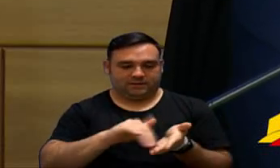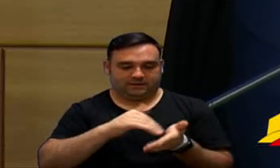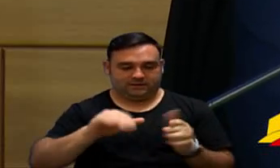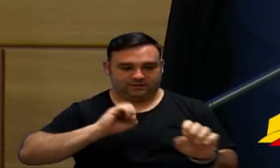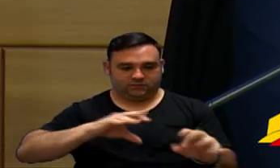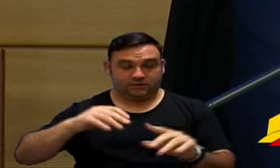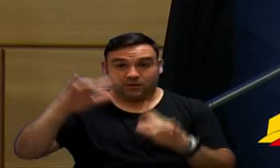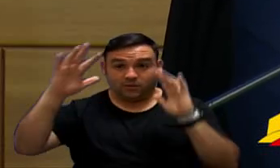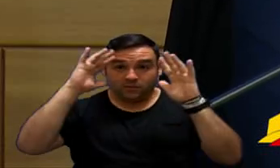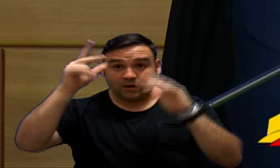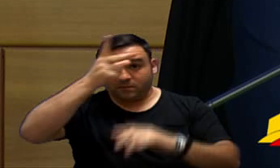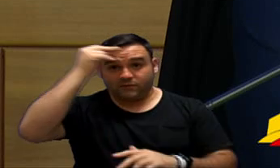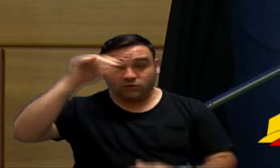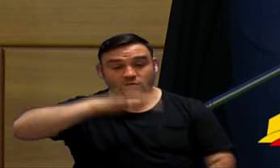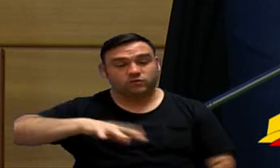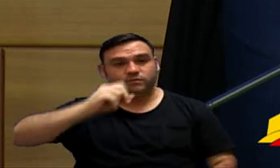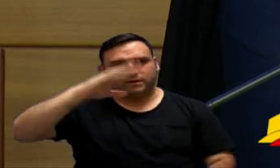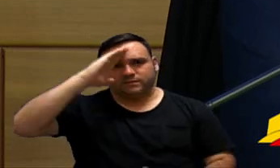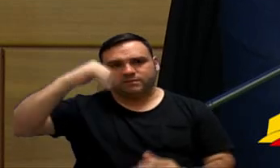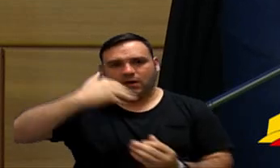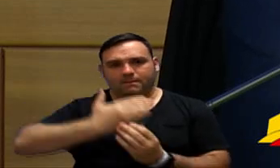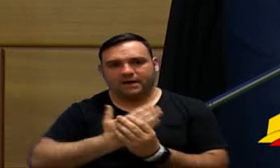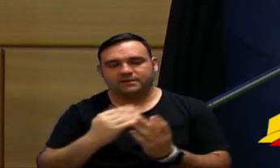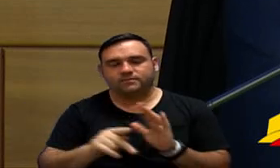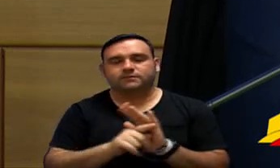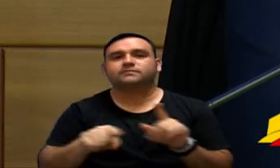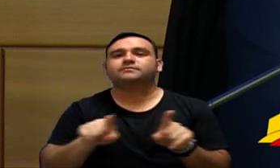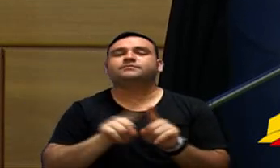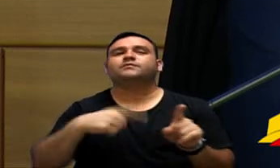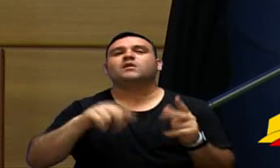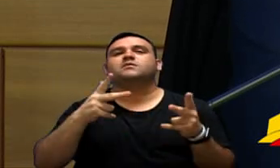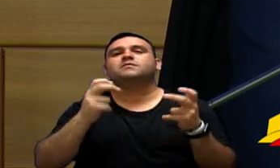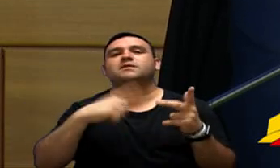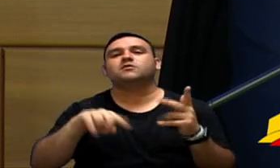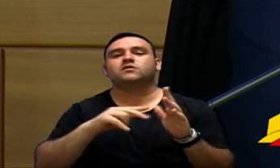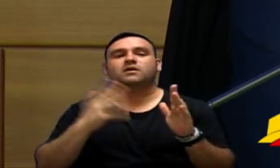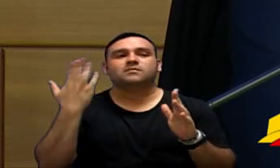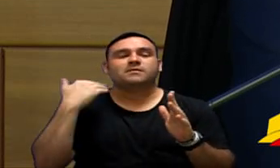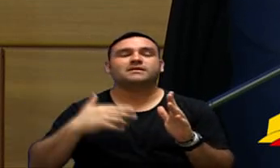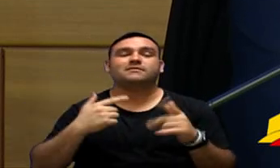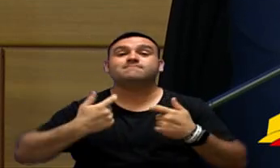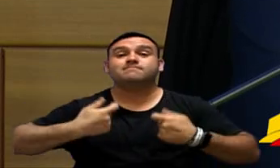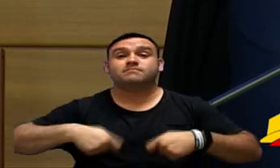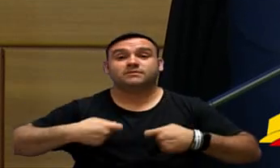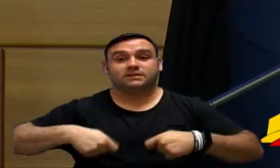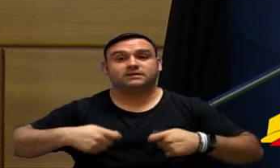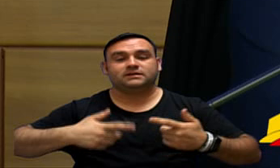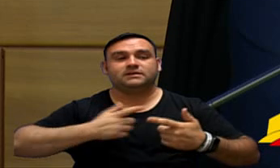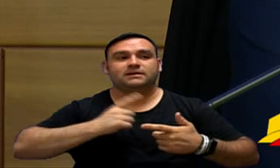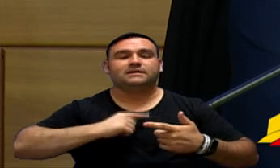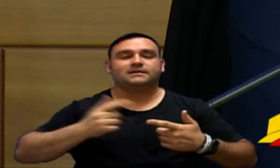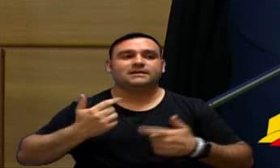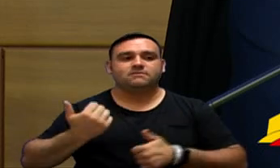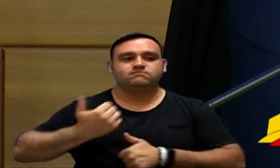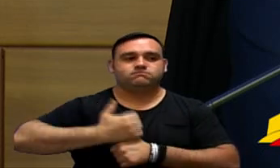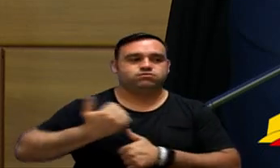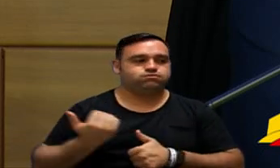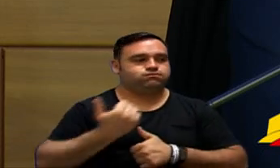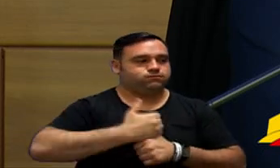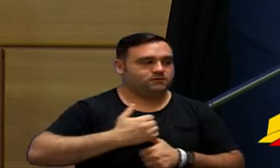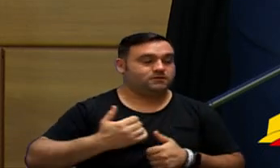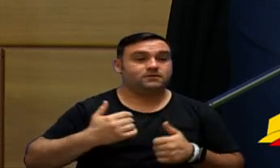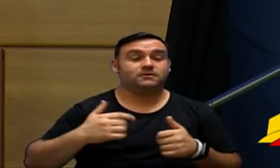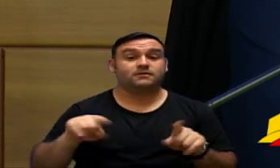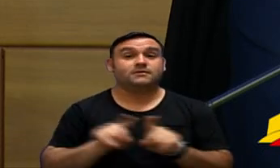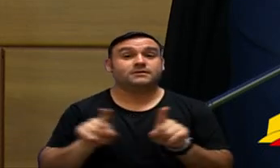da Prefeitura como um todo, mas vamos falar da pasta, a gente percebeu que, quando nós assumimos, havia uma necessidade muito grande de recomposição.